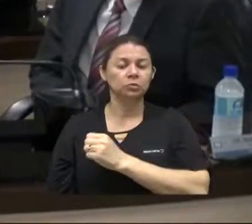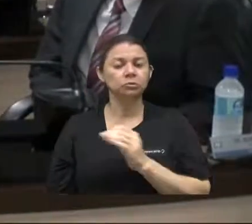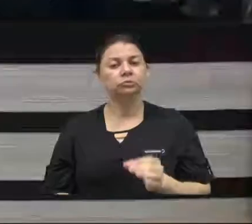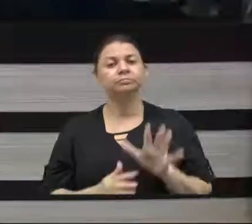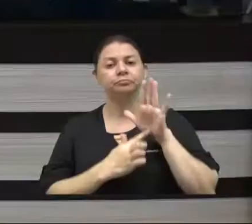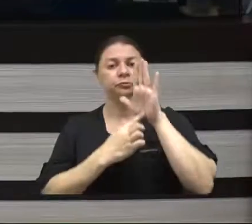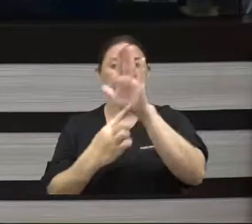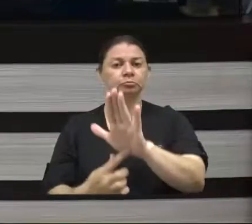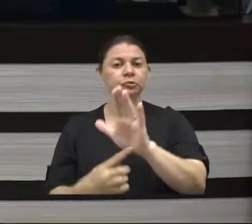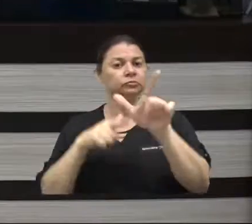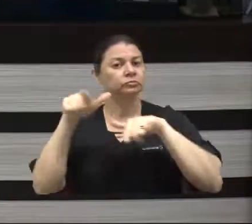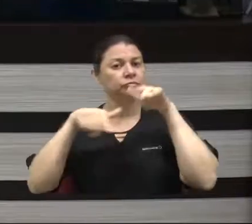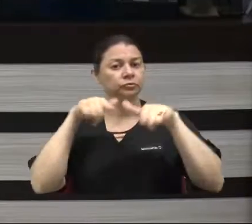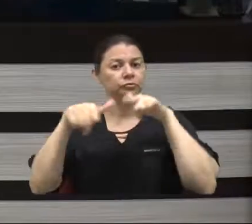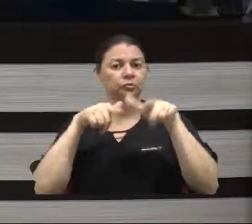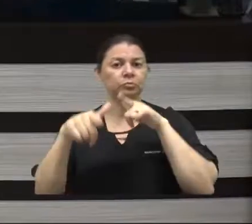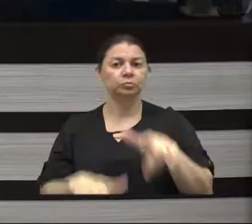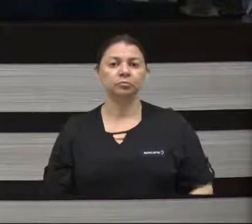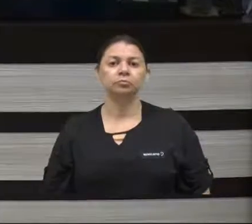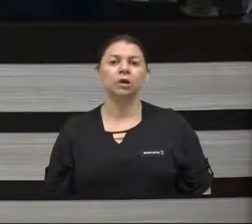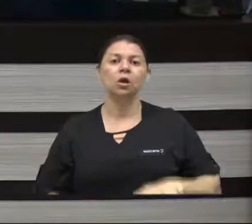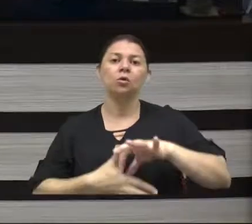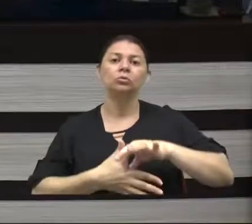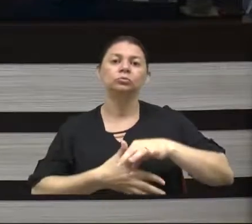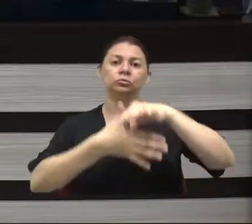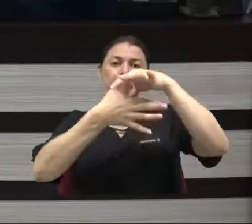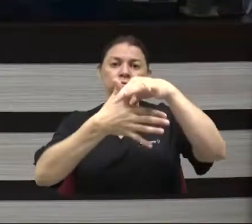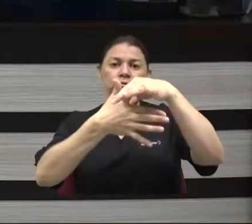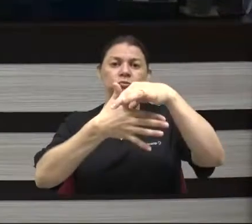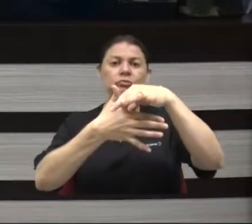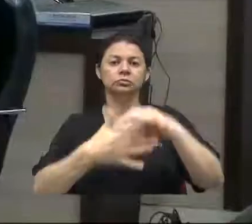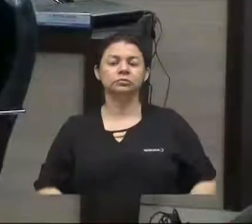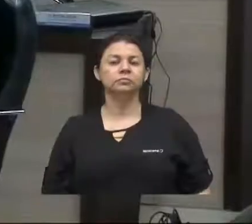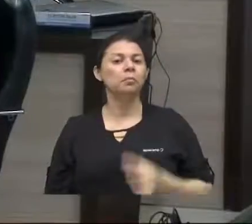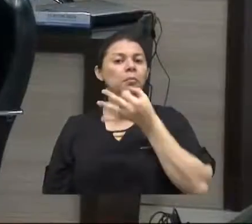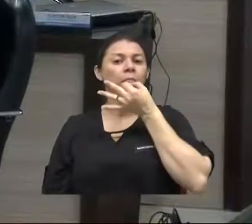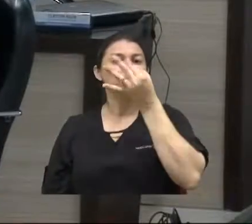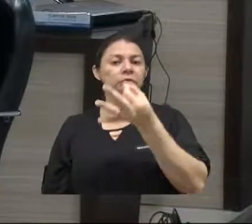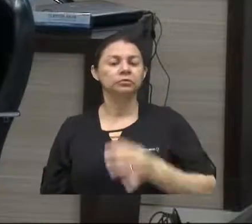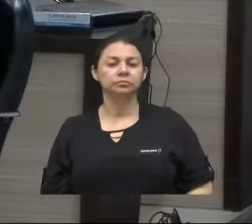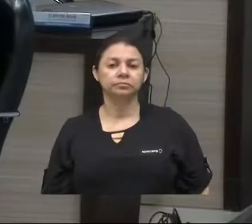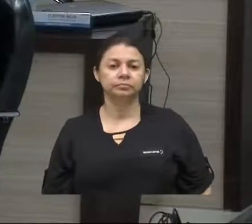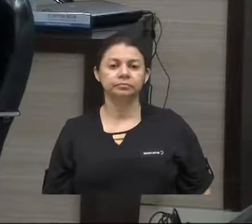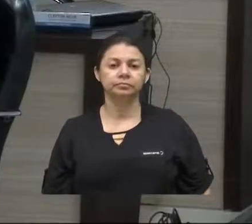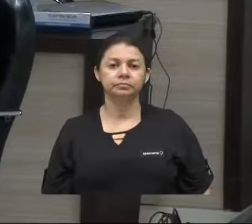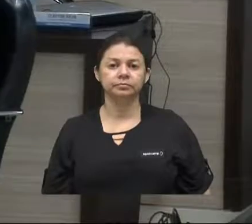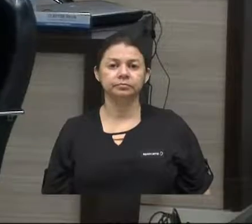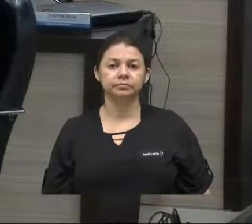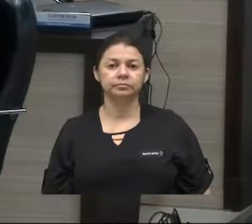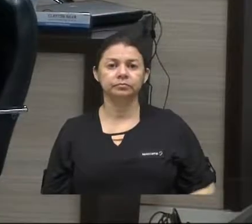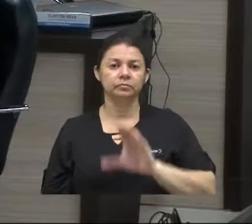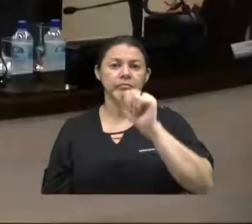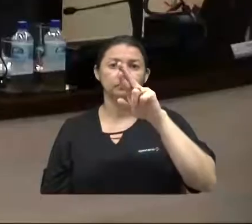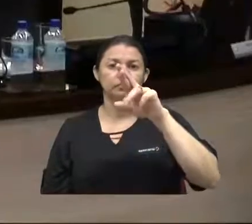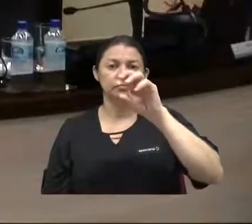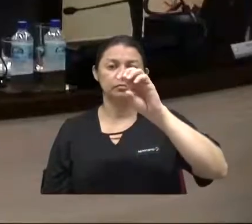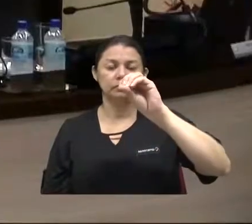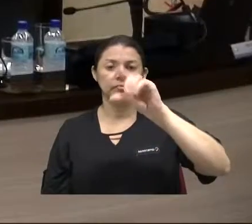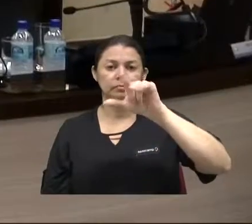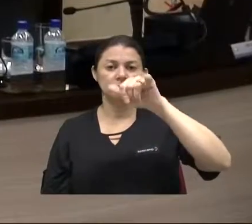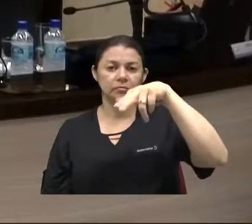Eu preciso da anuência dos líderes. Carolina Pontes. Sim, presidente. Marco Xavier.